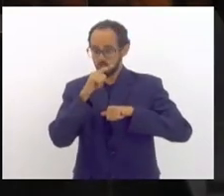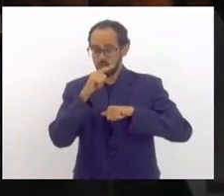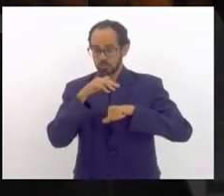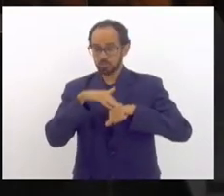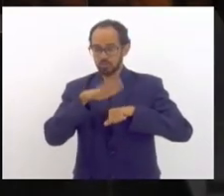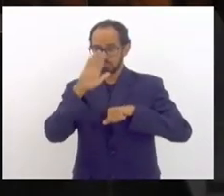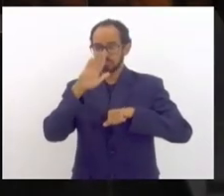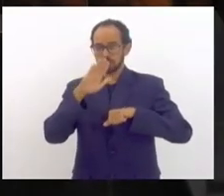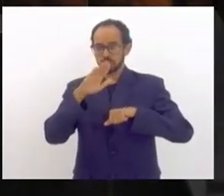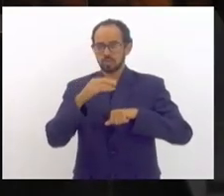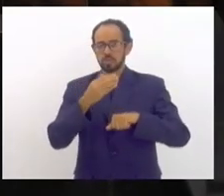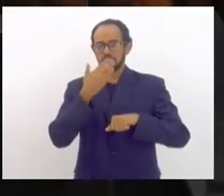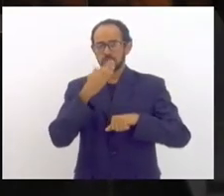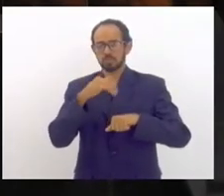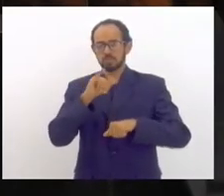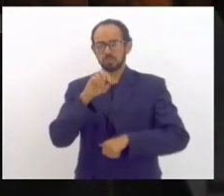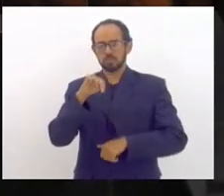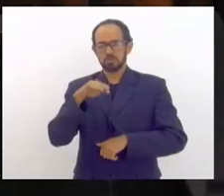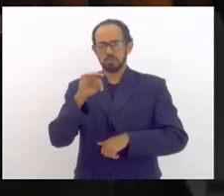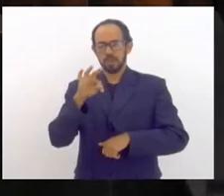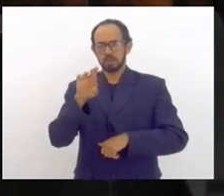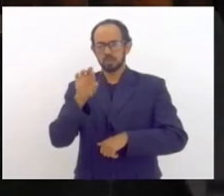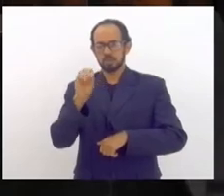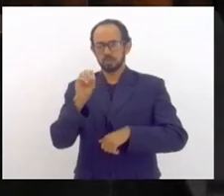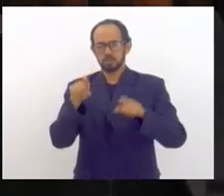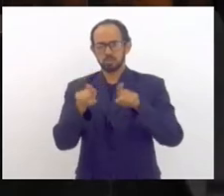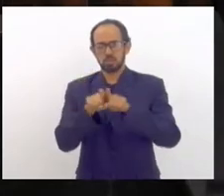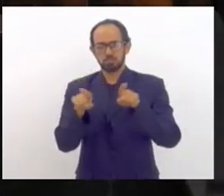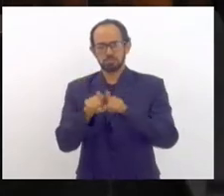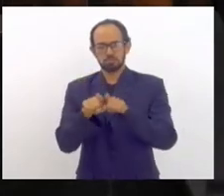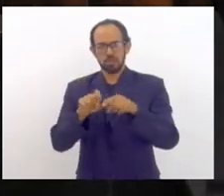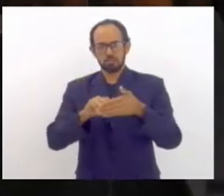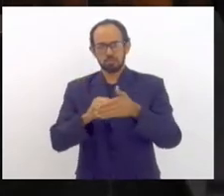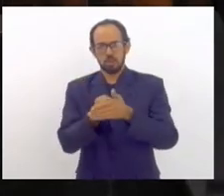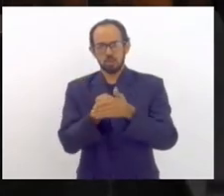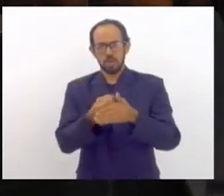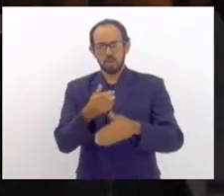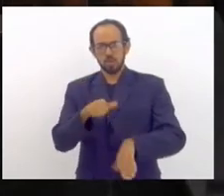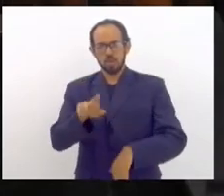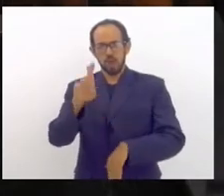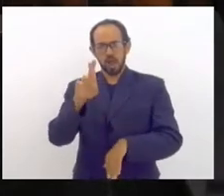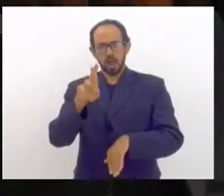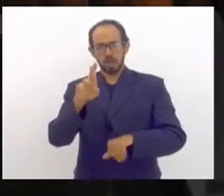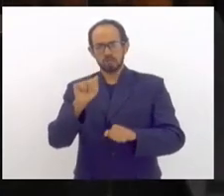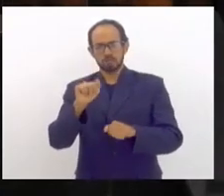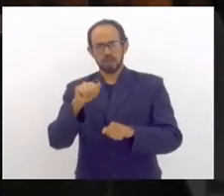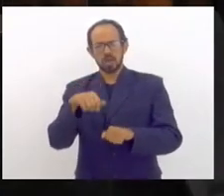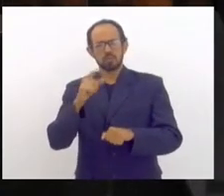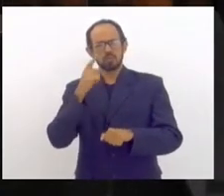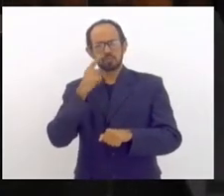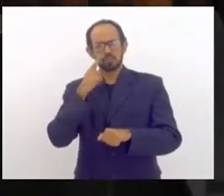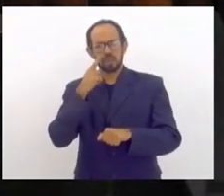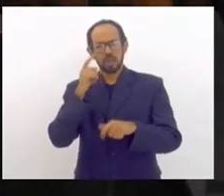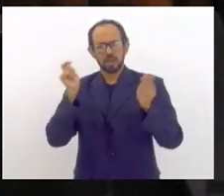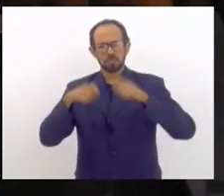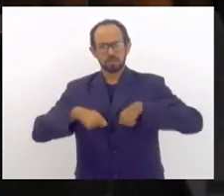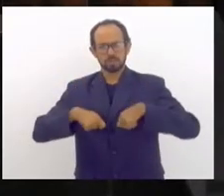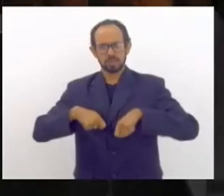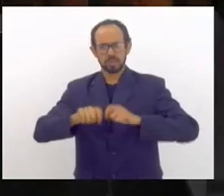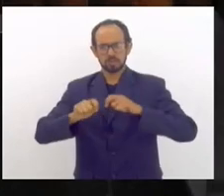Inmetro, seja feito o Inmetro nesse bloqueador de ar, para ver realmente a eficácia do aparelho que vai ser instalado. Então